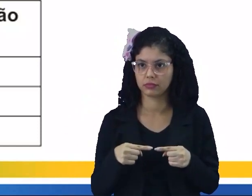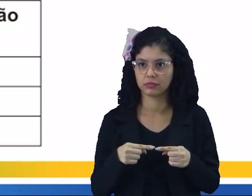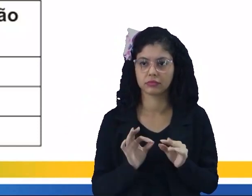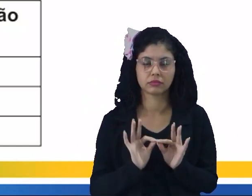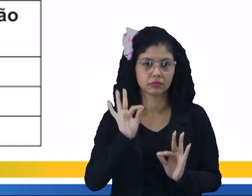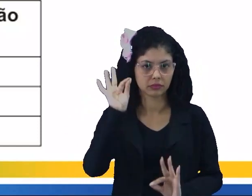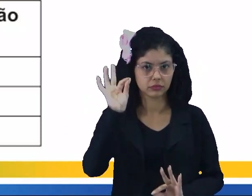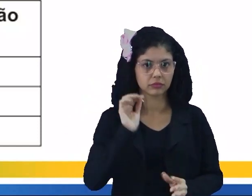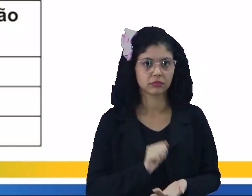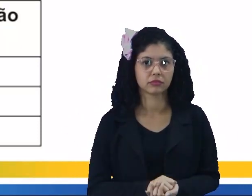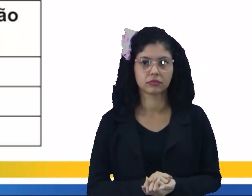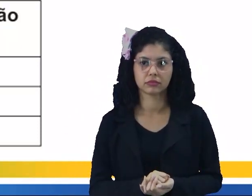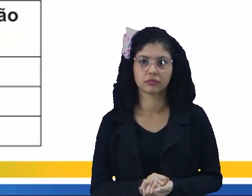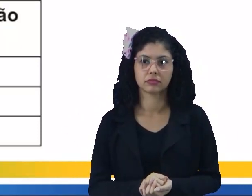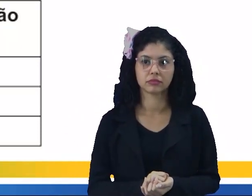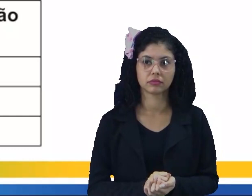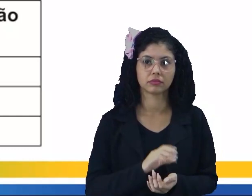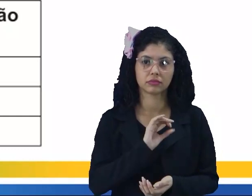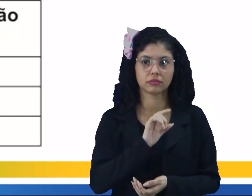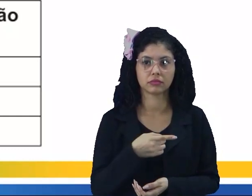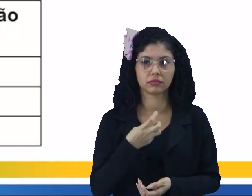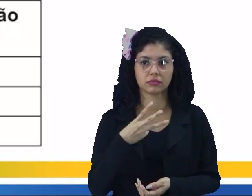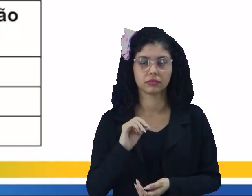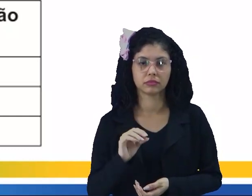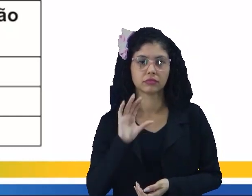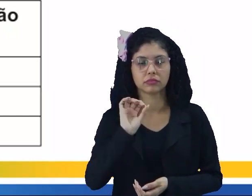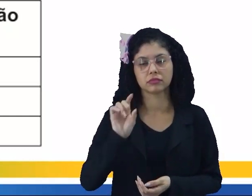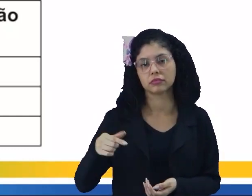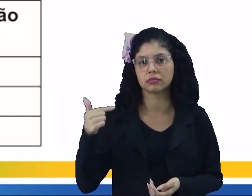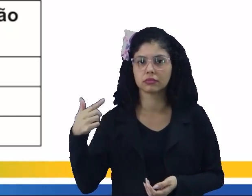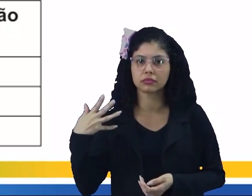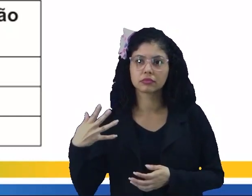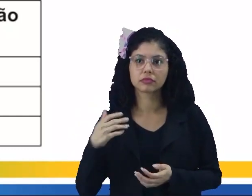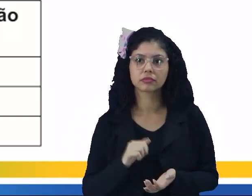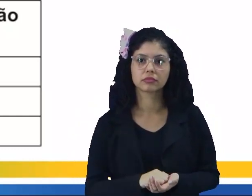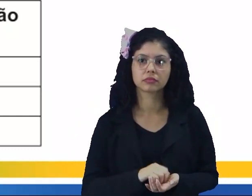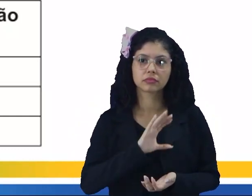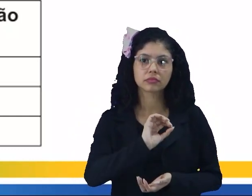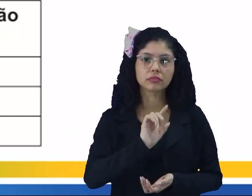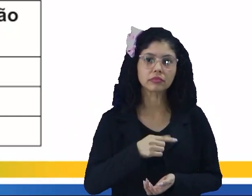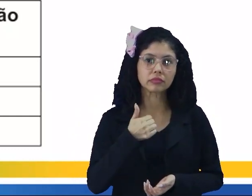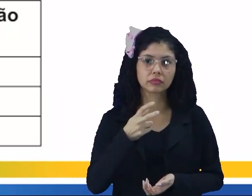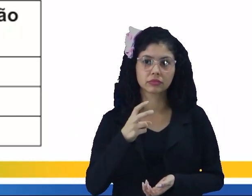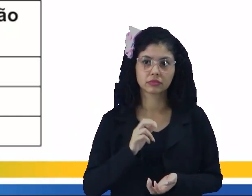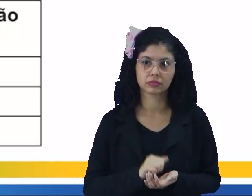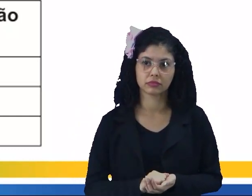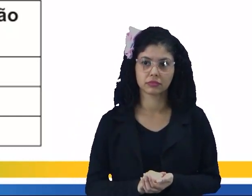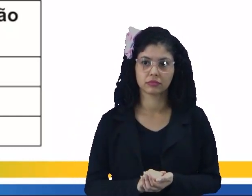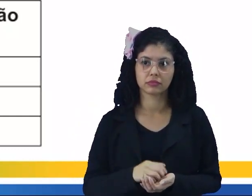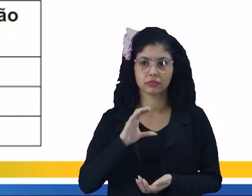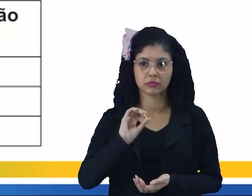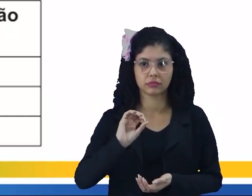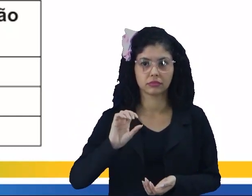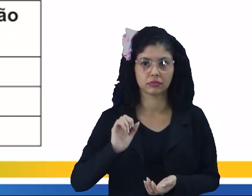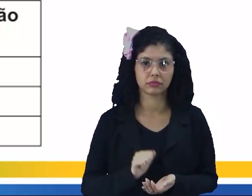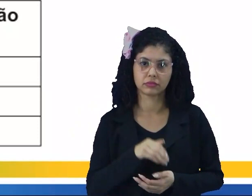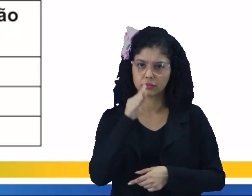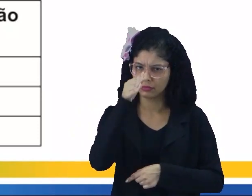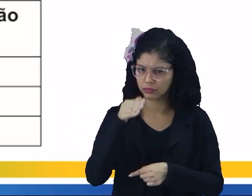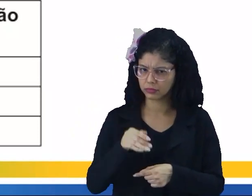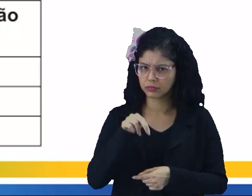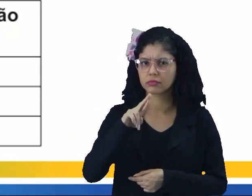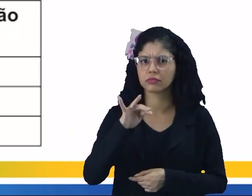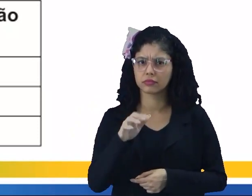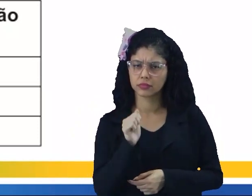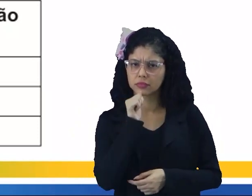com a distância. 0,30 foi 0,24, 0,15 foi a metade de 0,30.